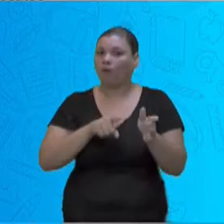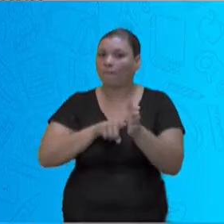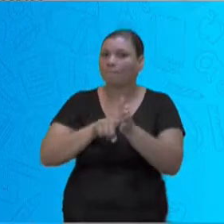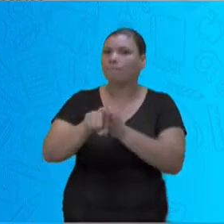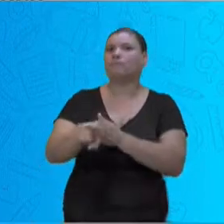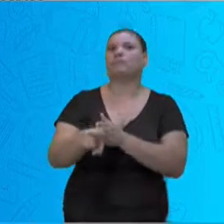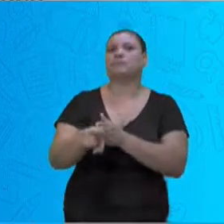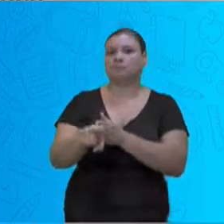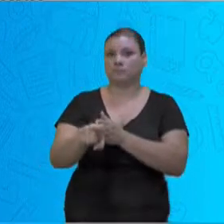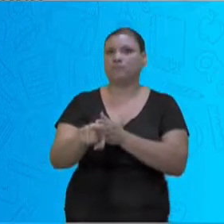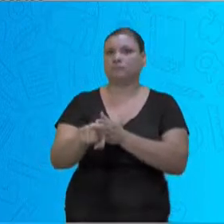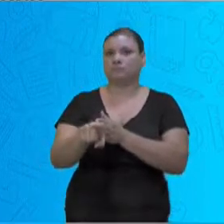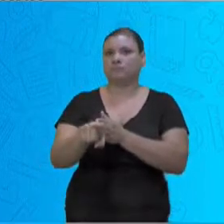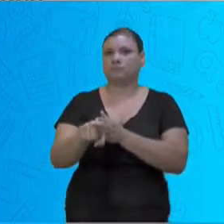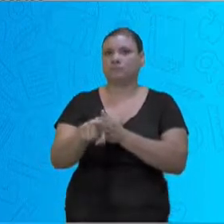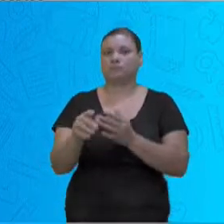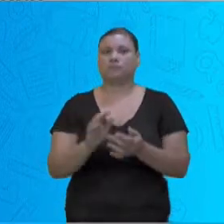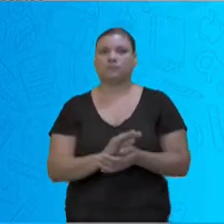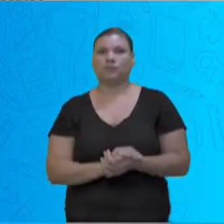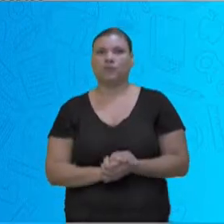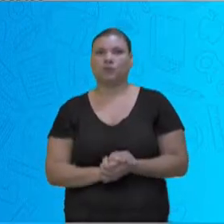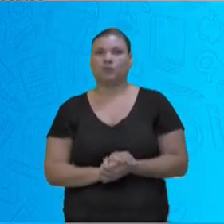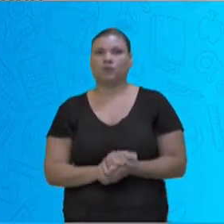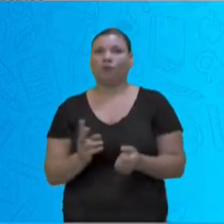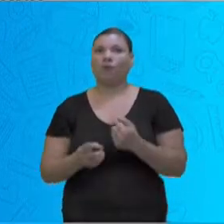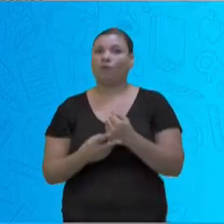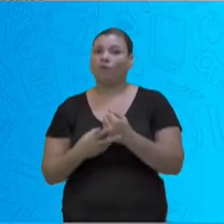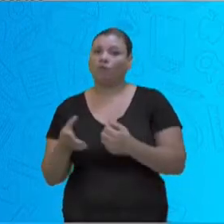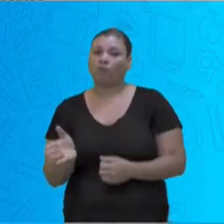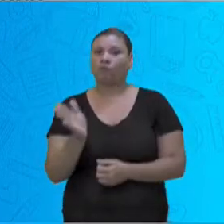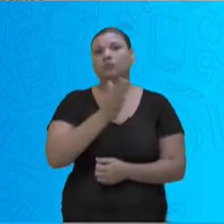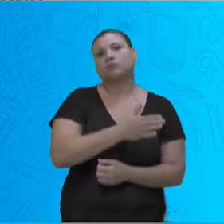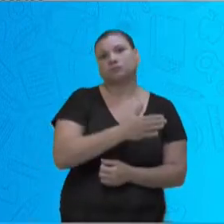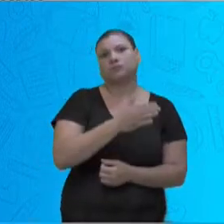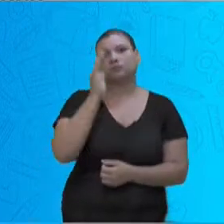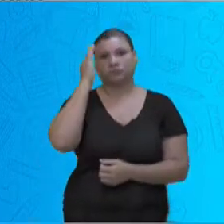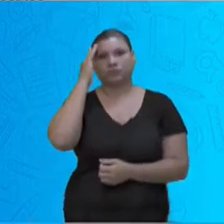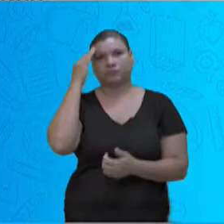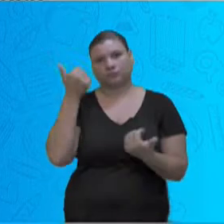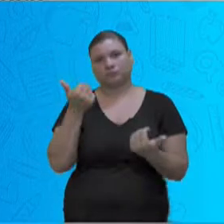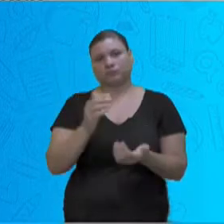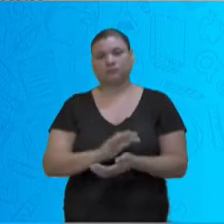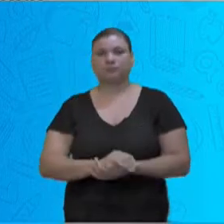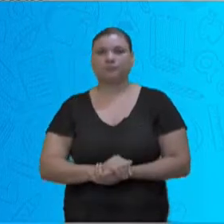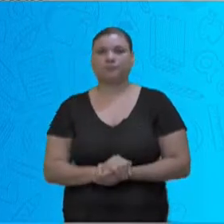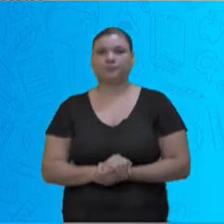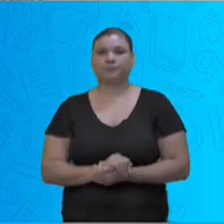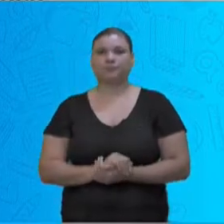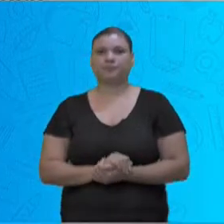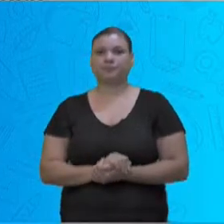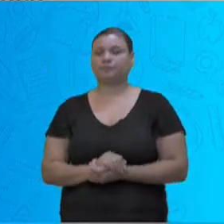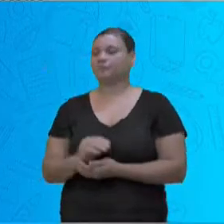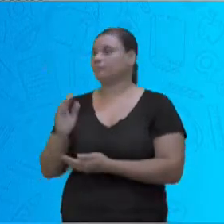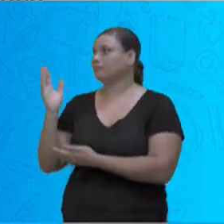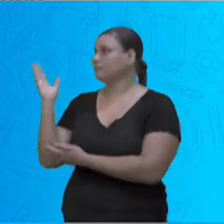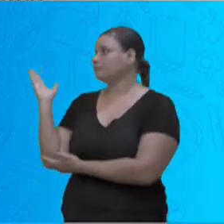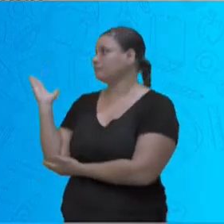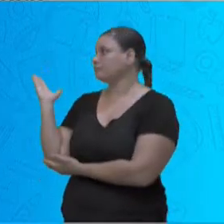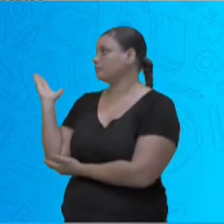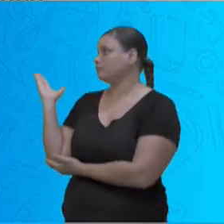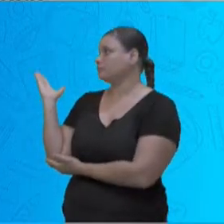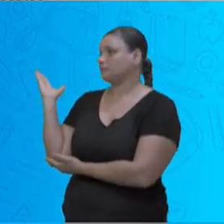comando, ok? Am I? Are you? Is he? Is she? Is